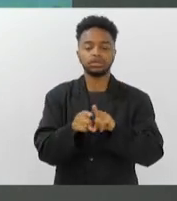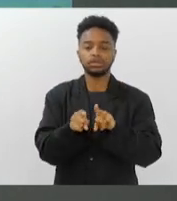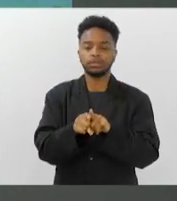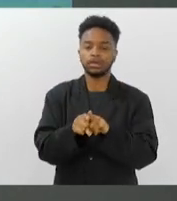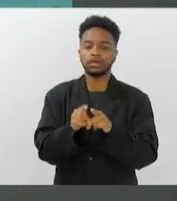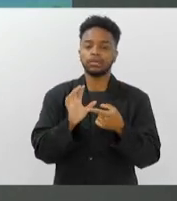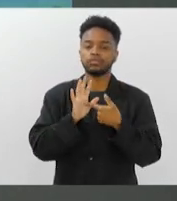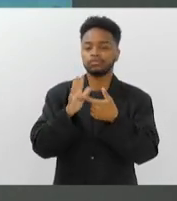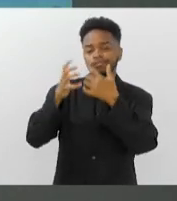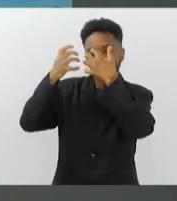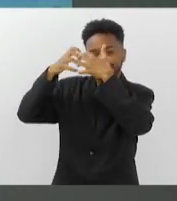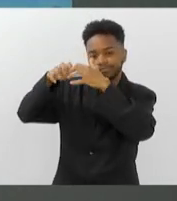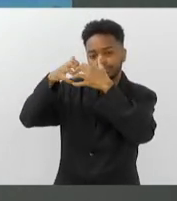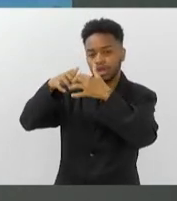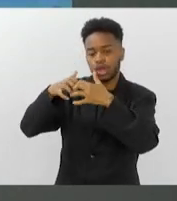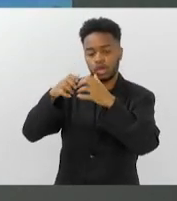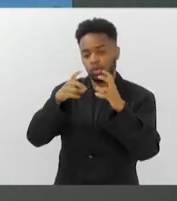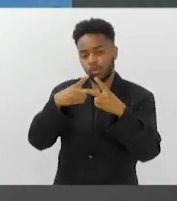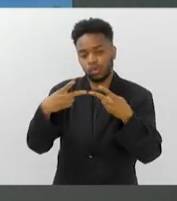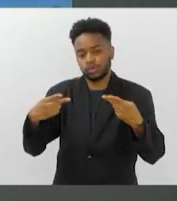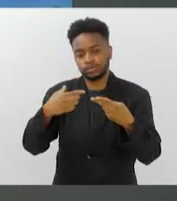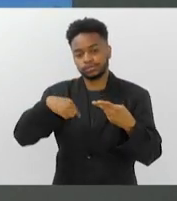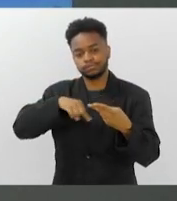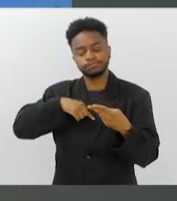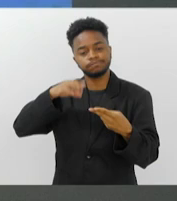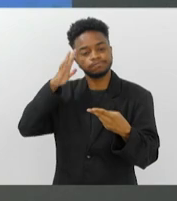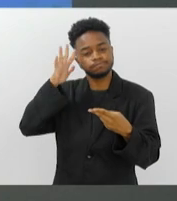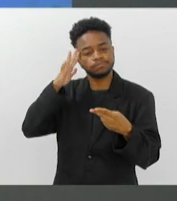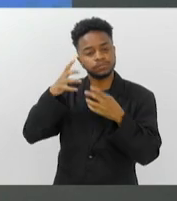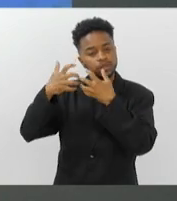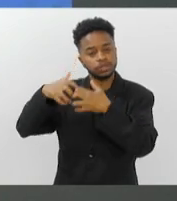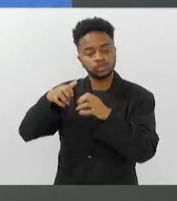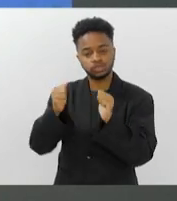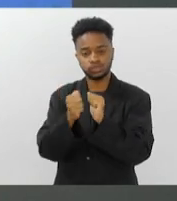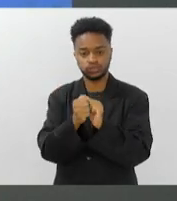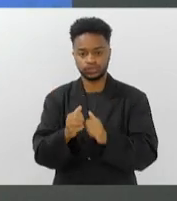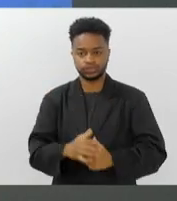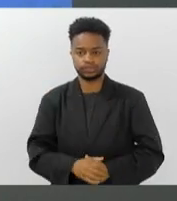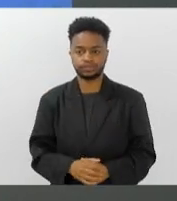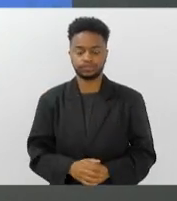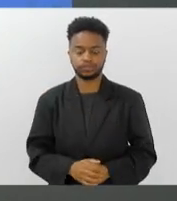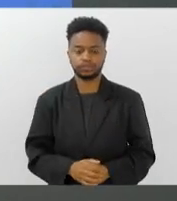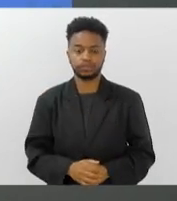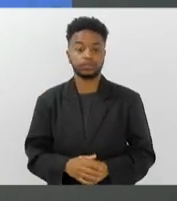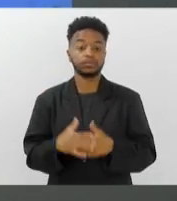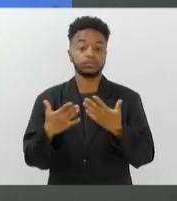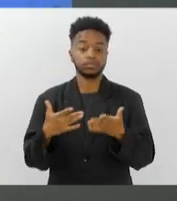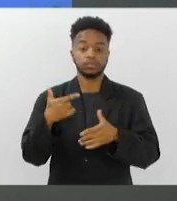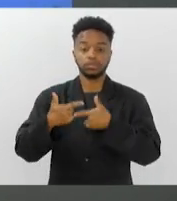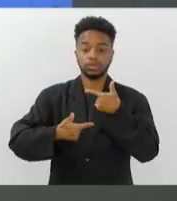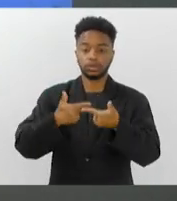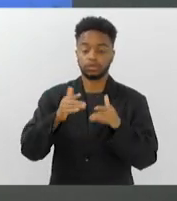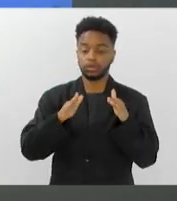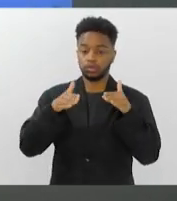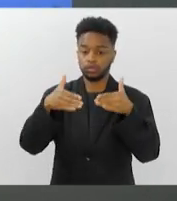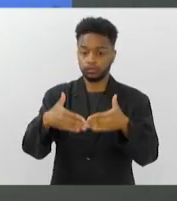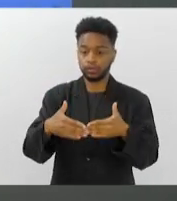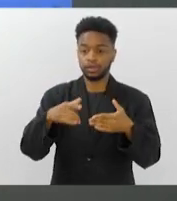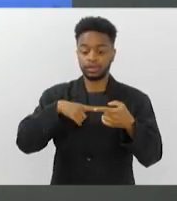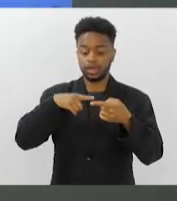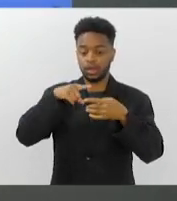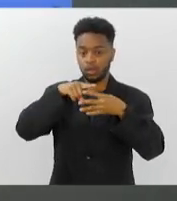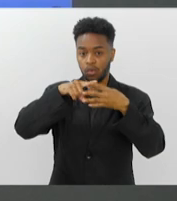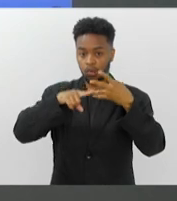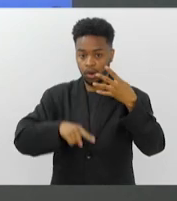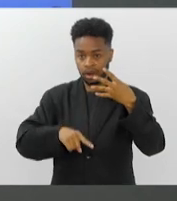algumas reflexões pra gente pensar enquanto coletivo pode passar então o o trabalho então do fórum ele vem em quatro principais